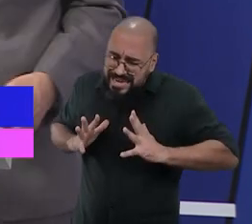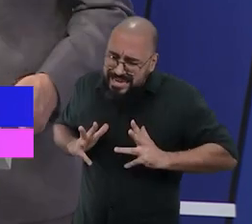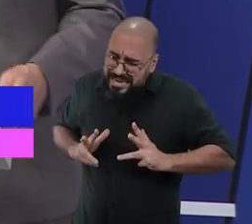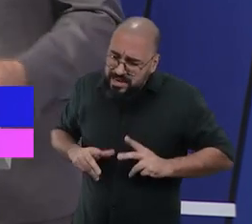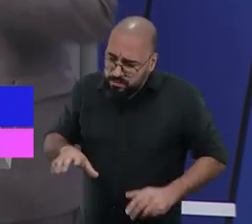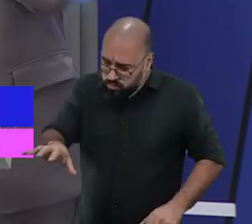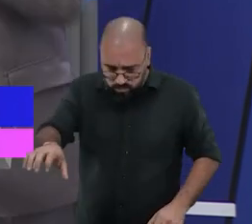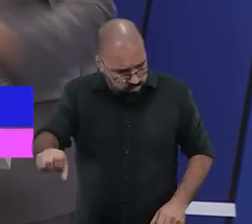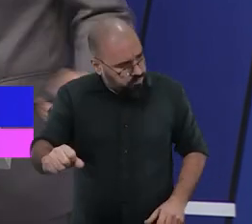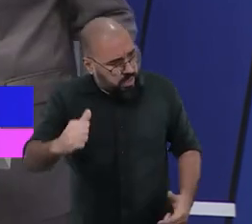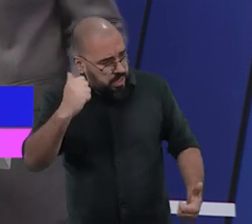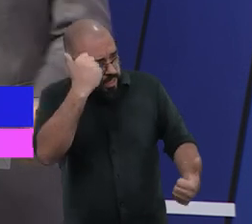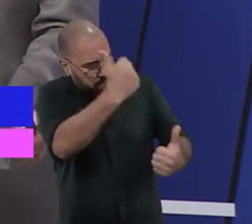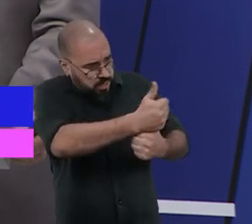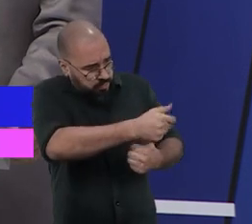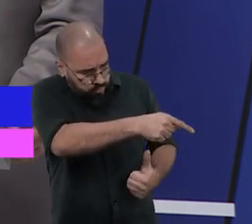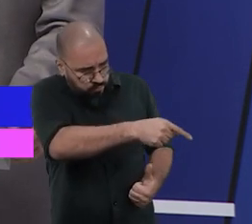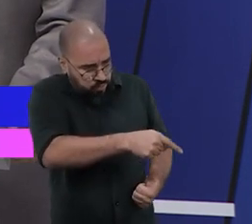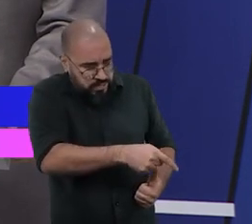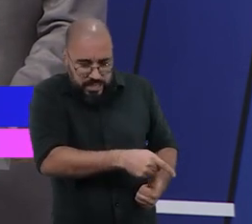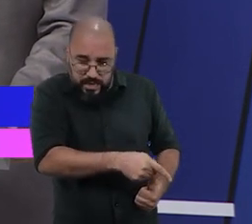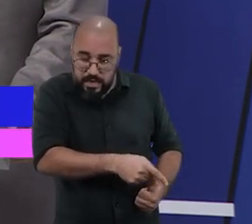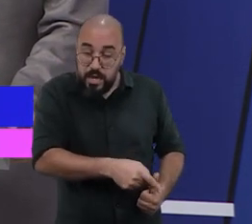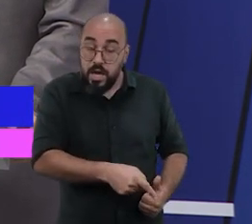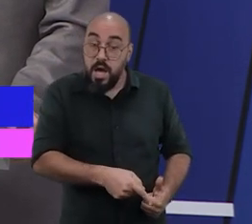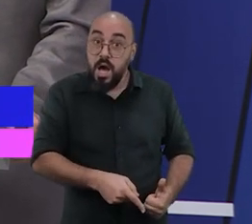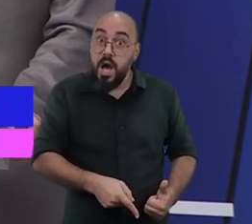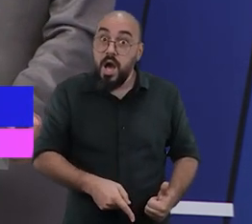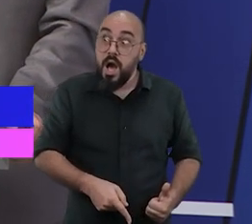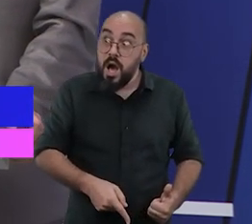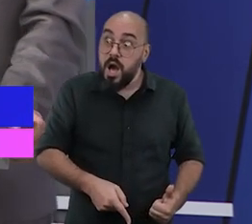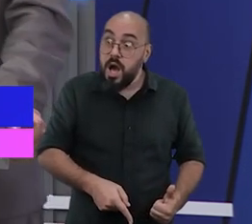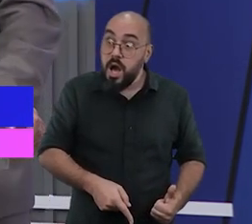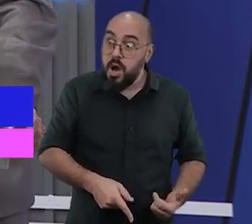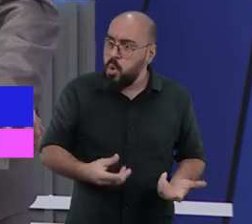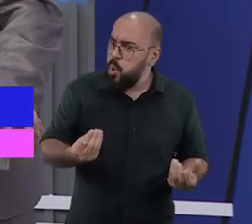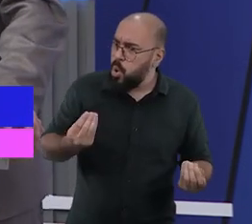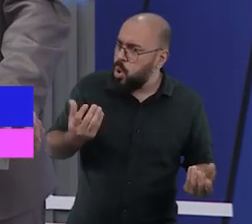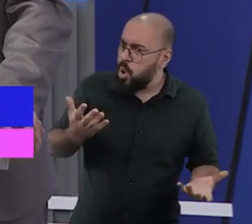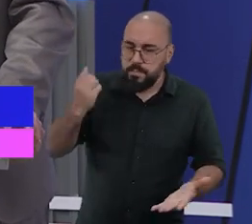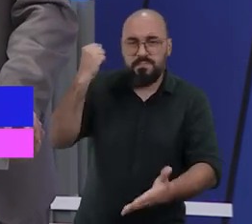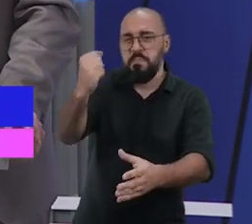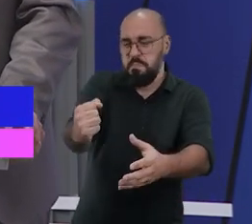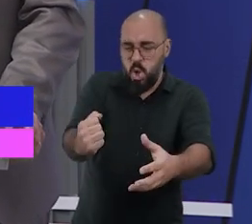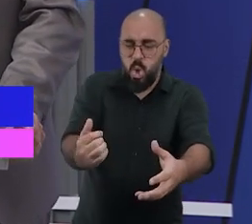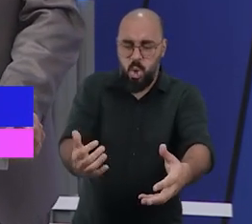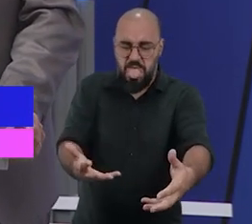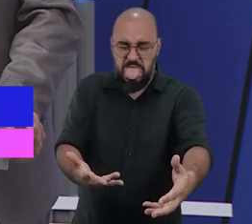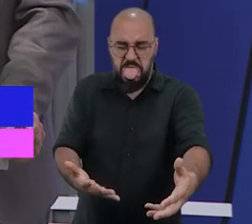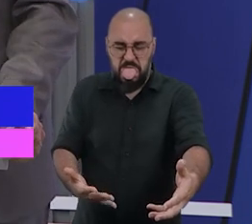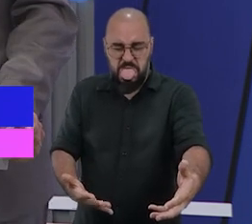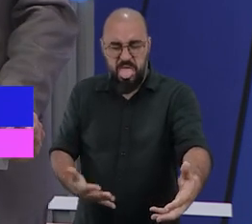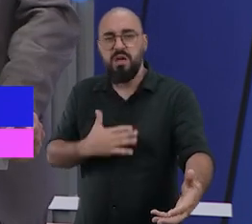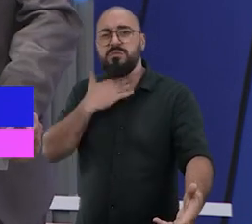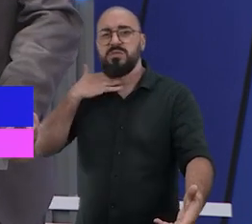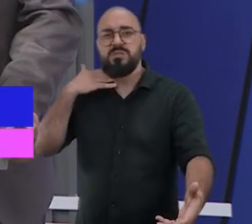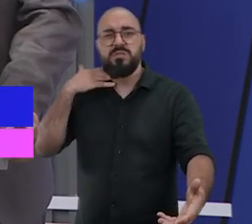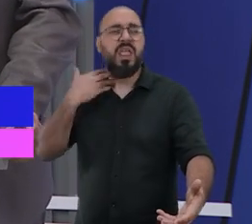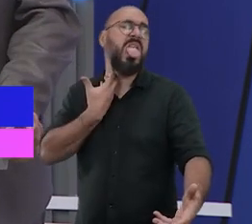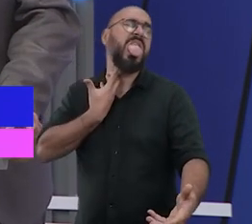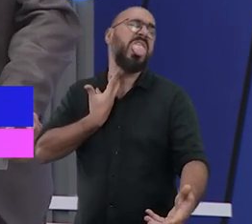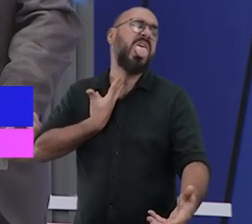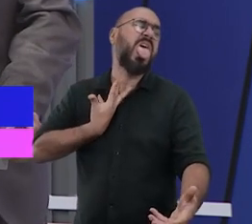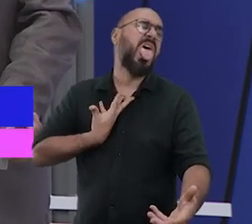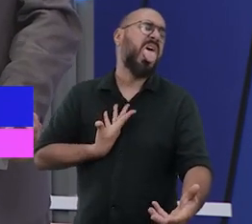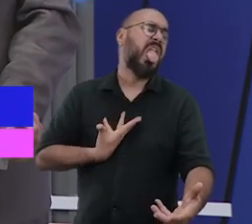e da Eva levou à morte deste cordeiro. Aqui já estava desenhado